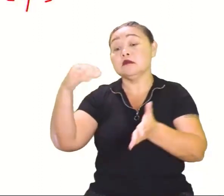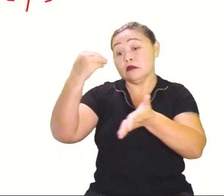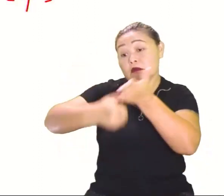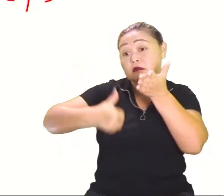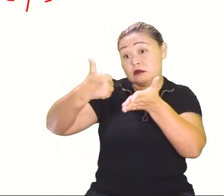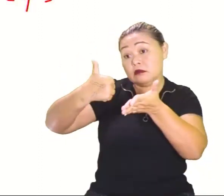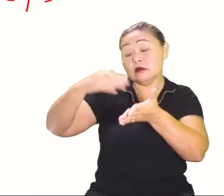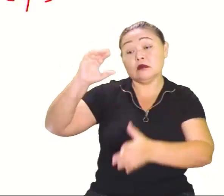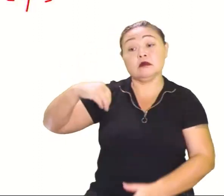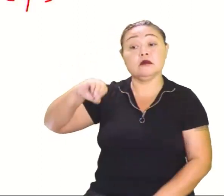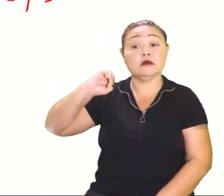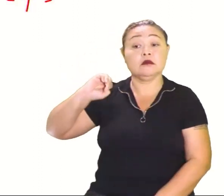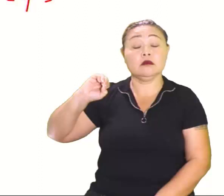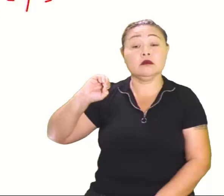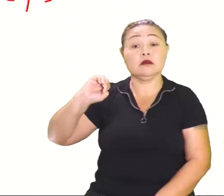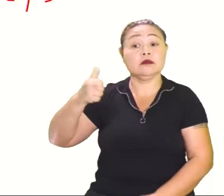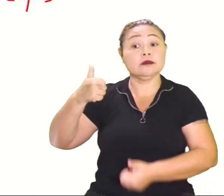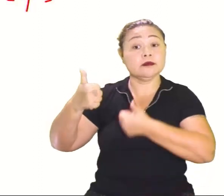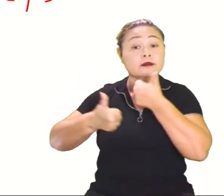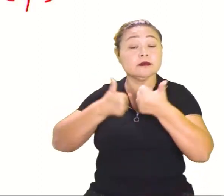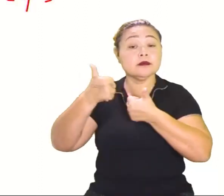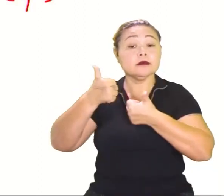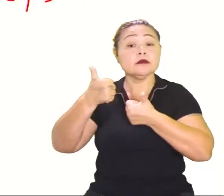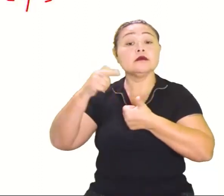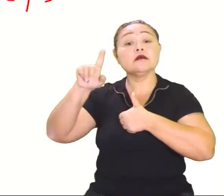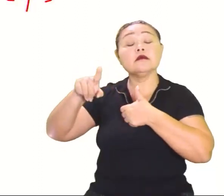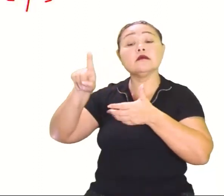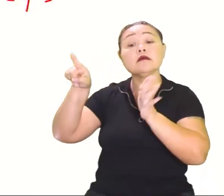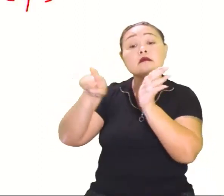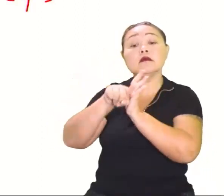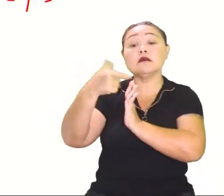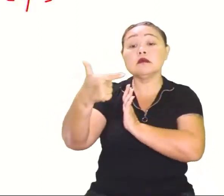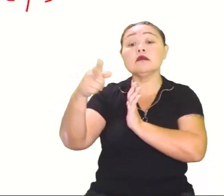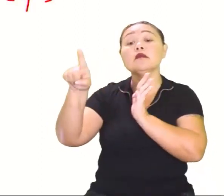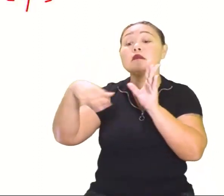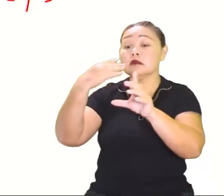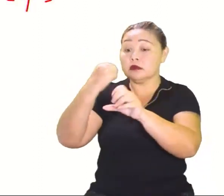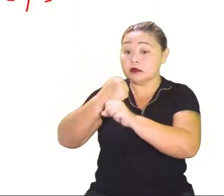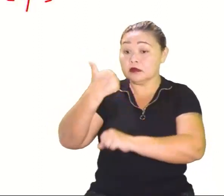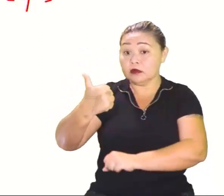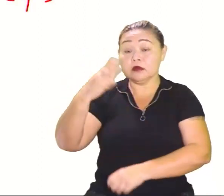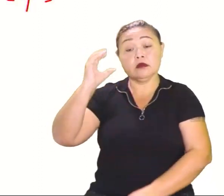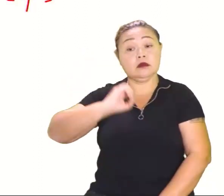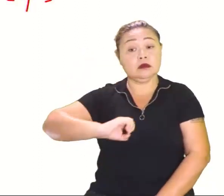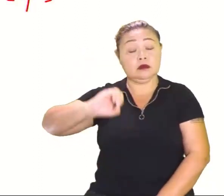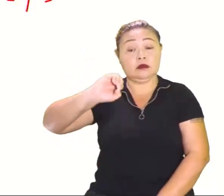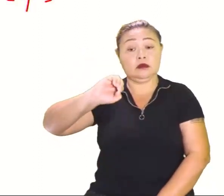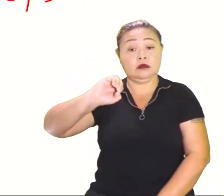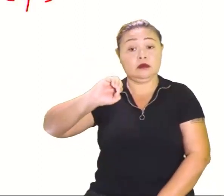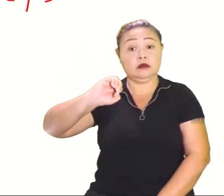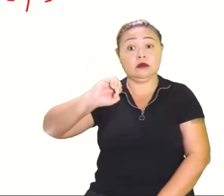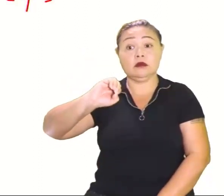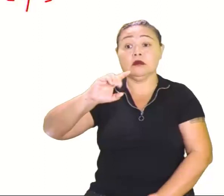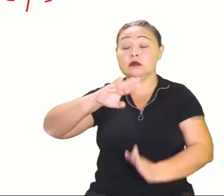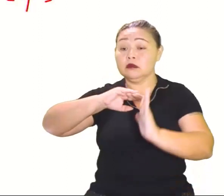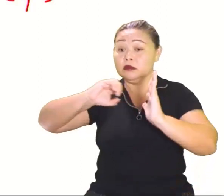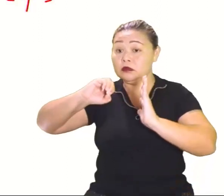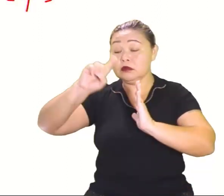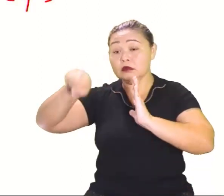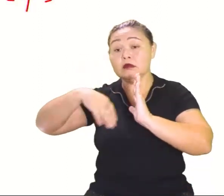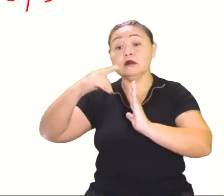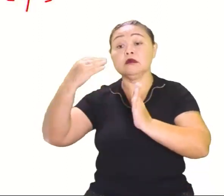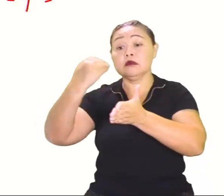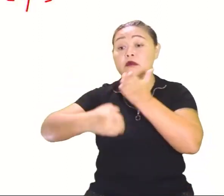esse 1 aqui? Dá 0. 0, beleza. Quanto é menos 1 mais 1? 0. 0. Então ficou módulo de